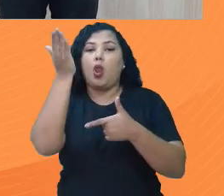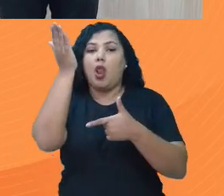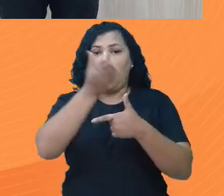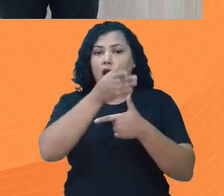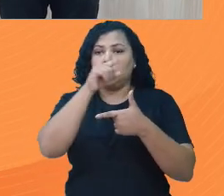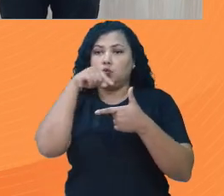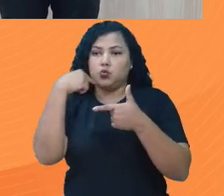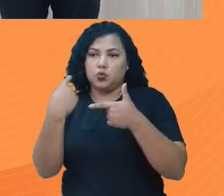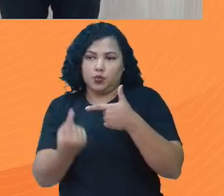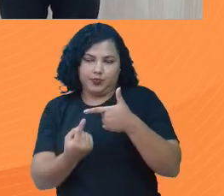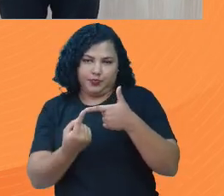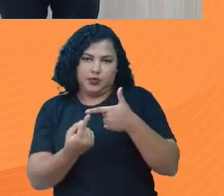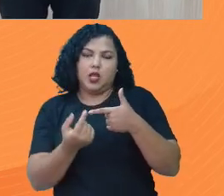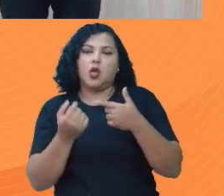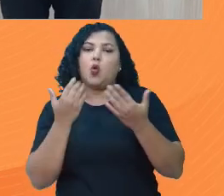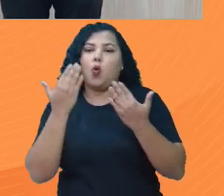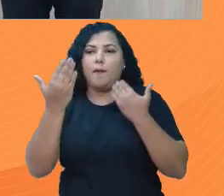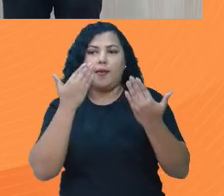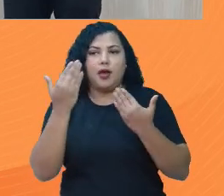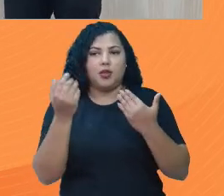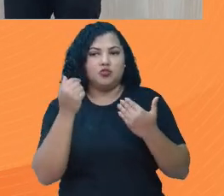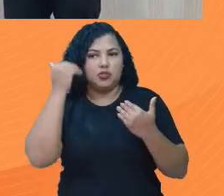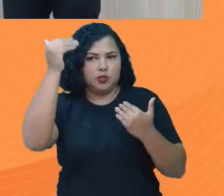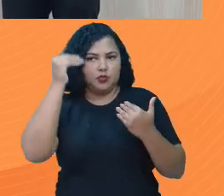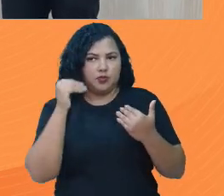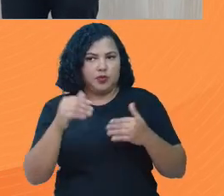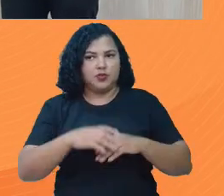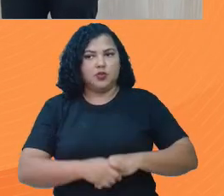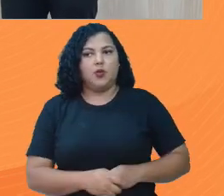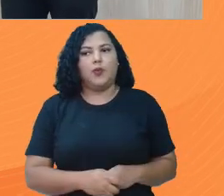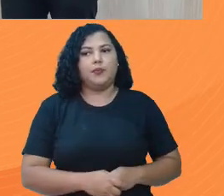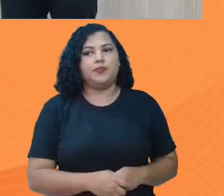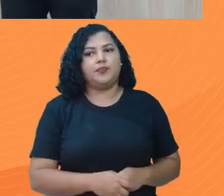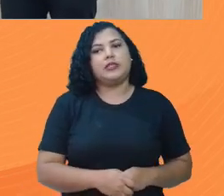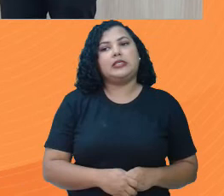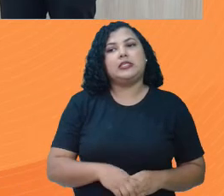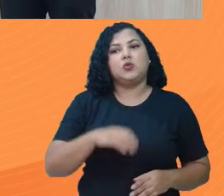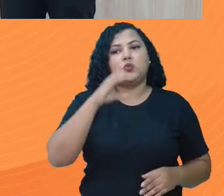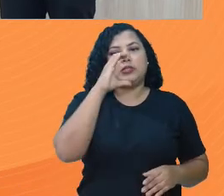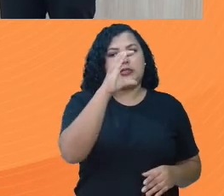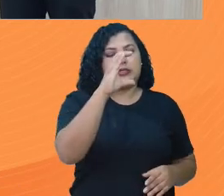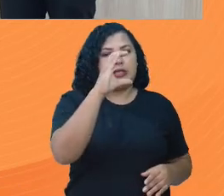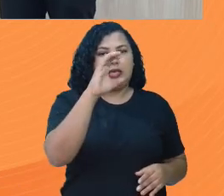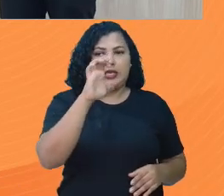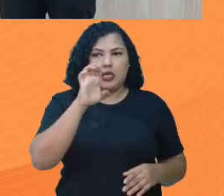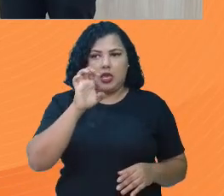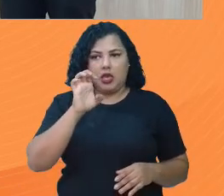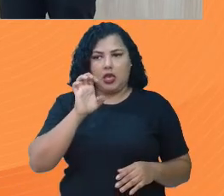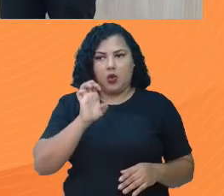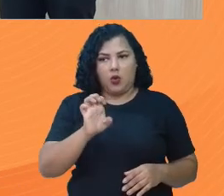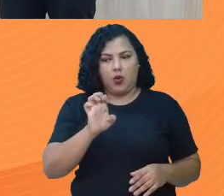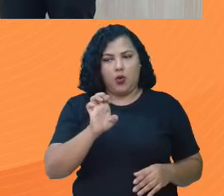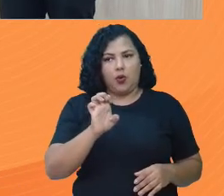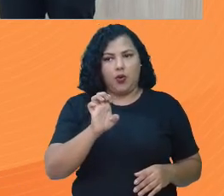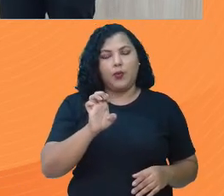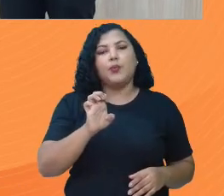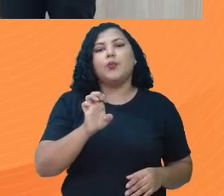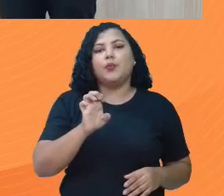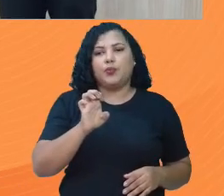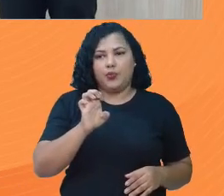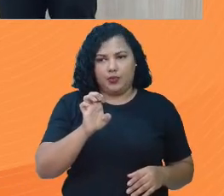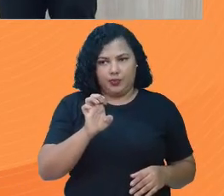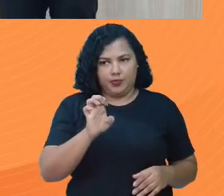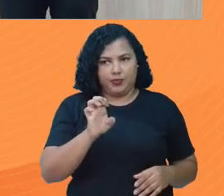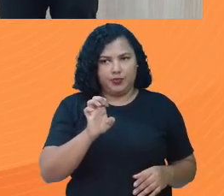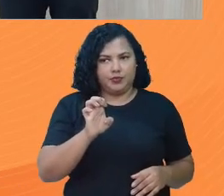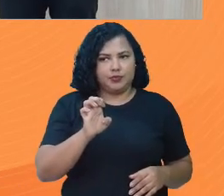4 ângulos de cima com os 4 de baixo. Então você vai notar aí, ó, que o ângulo C, ele é alterno interno do